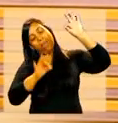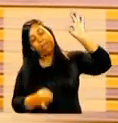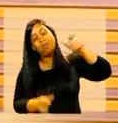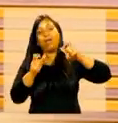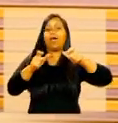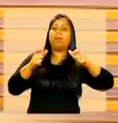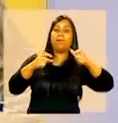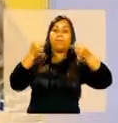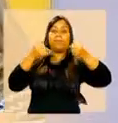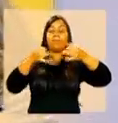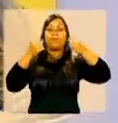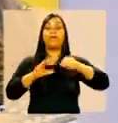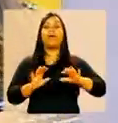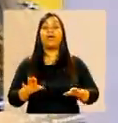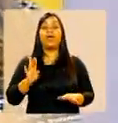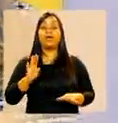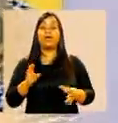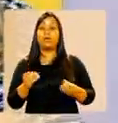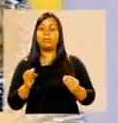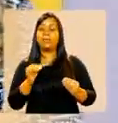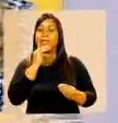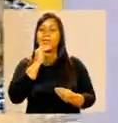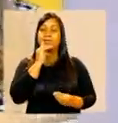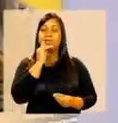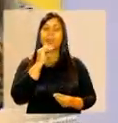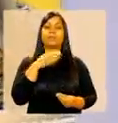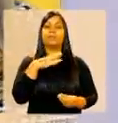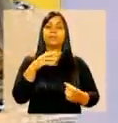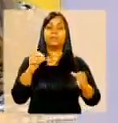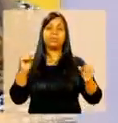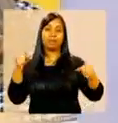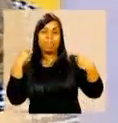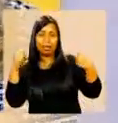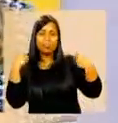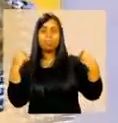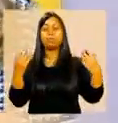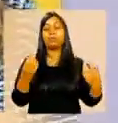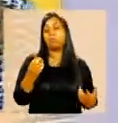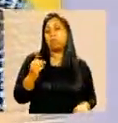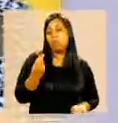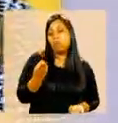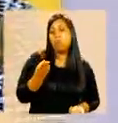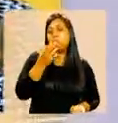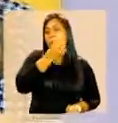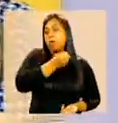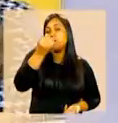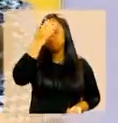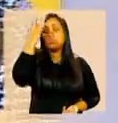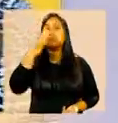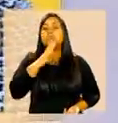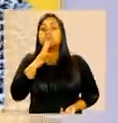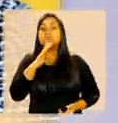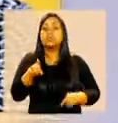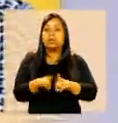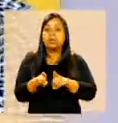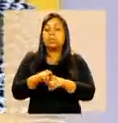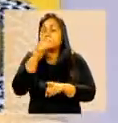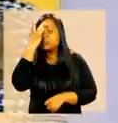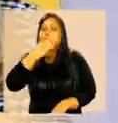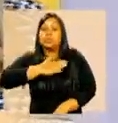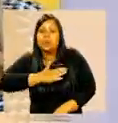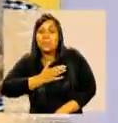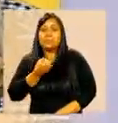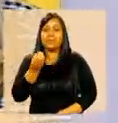é que é? É engraçado, mas assim, o meu círculo, tanto às vezes na academia ou algumas pessoas que eu conheço, são pessoas que também gostam de